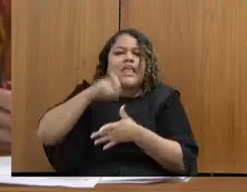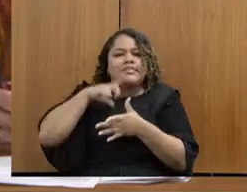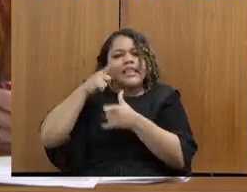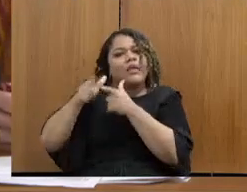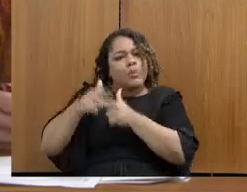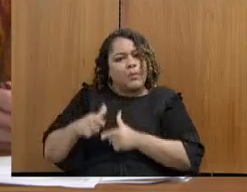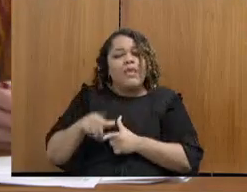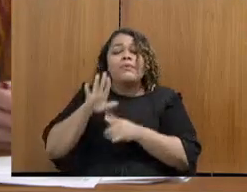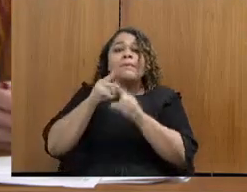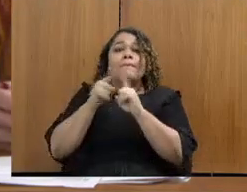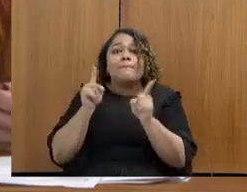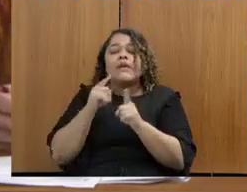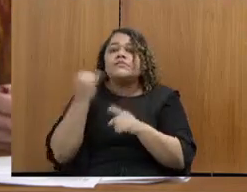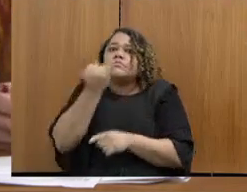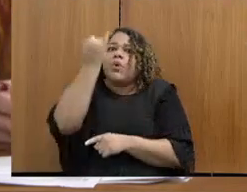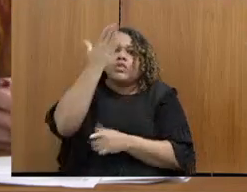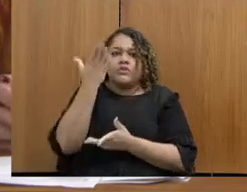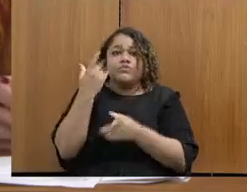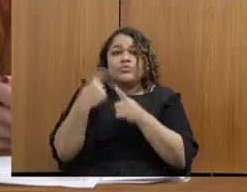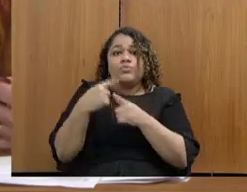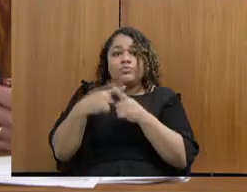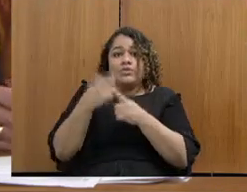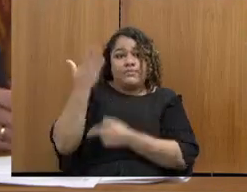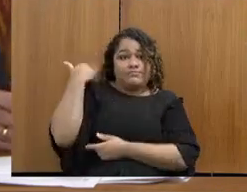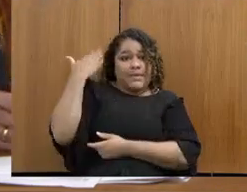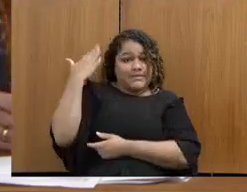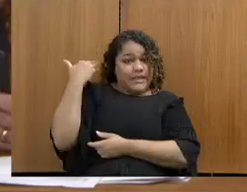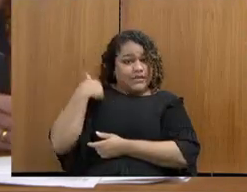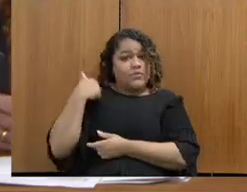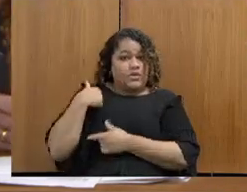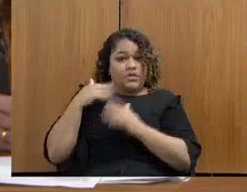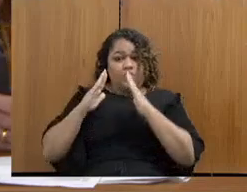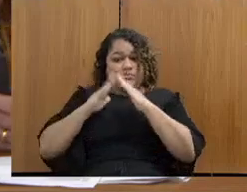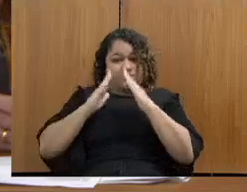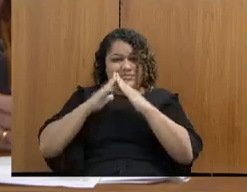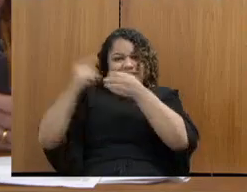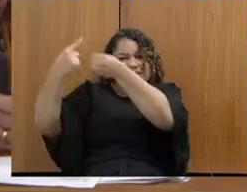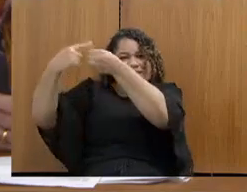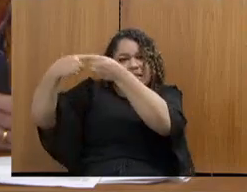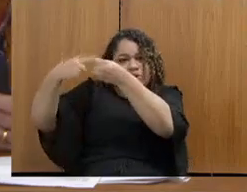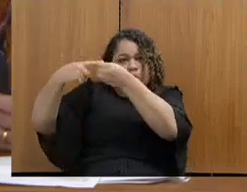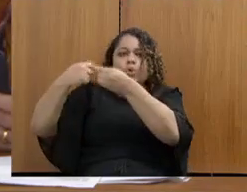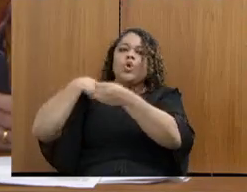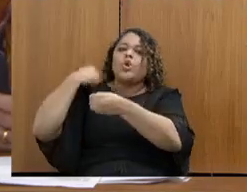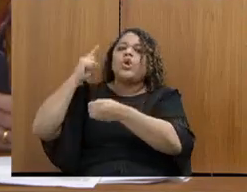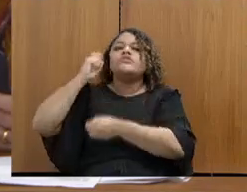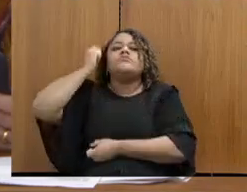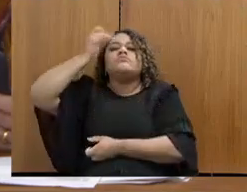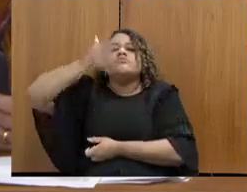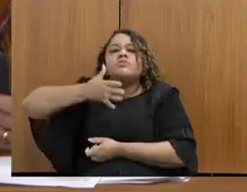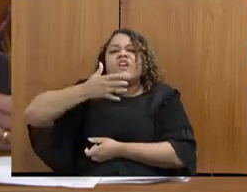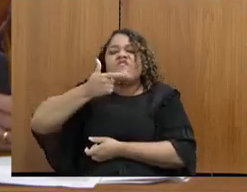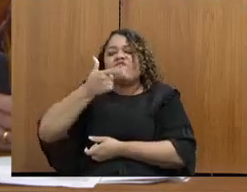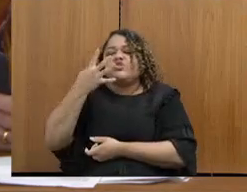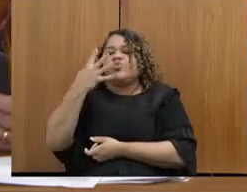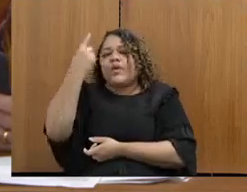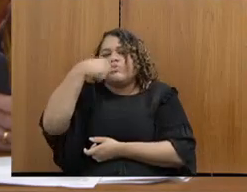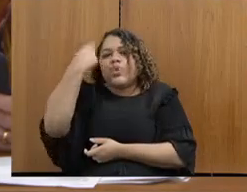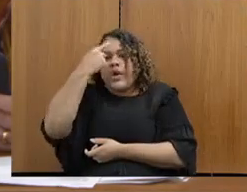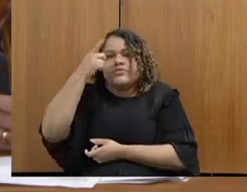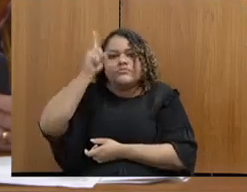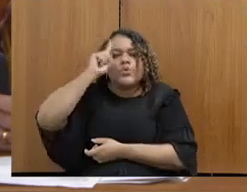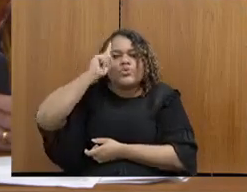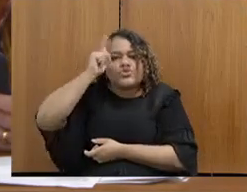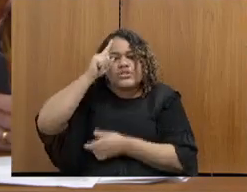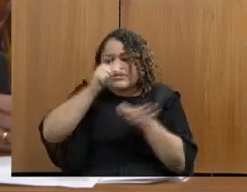delegado anterior a gente ficava plantar 24 horas por dia sete dias da semana se não tem lógica nenhuma então dá uma estrutura melhor isso passa